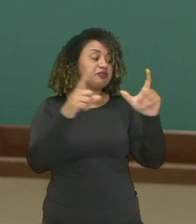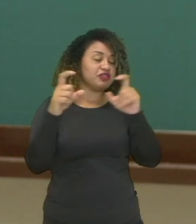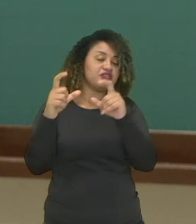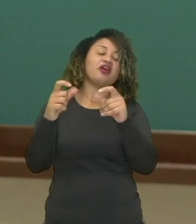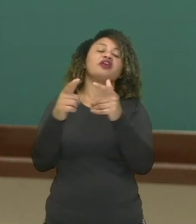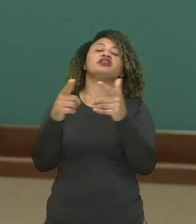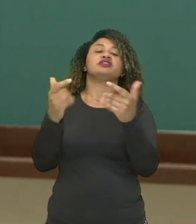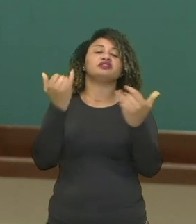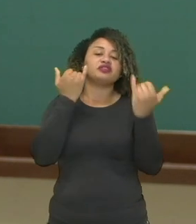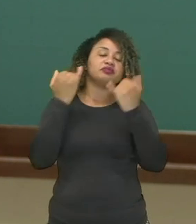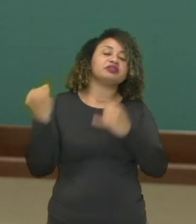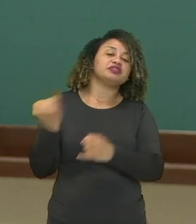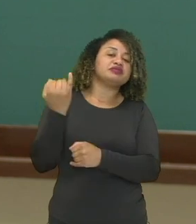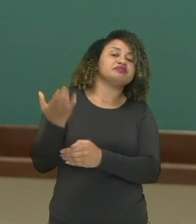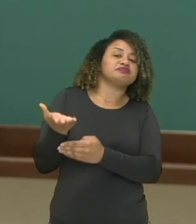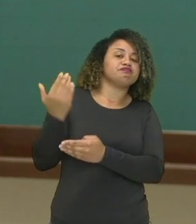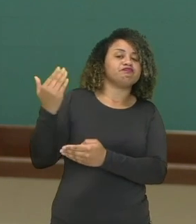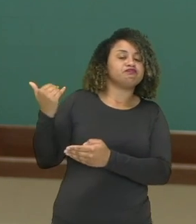registros, se deseja